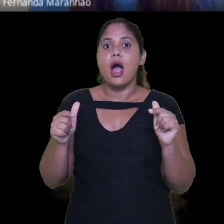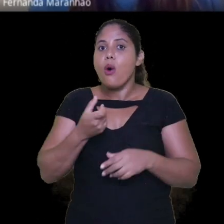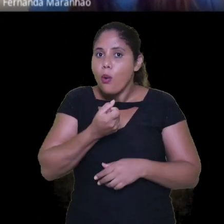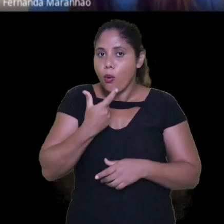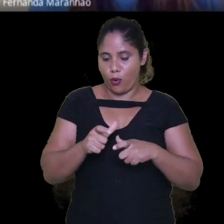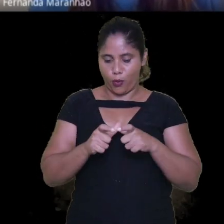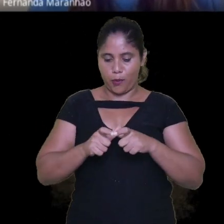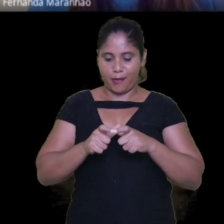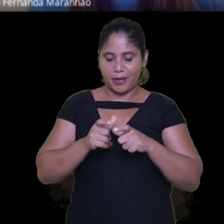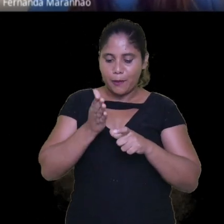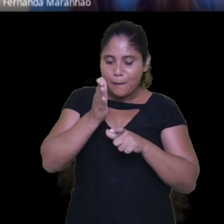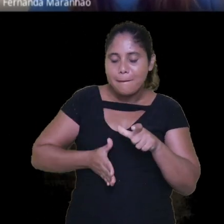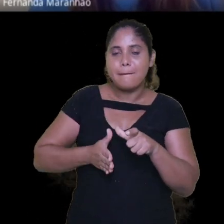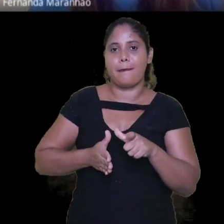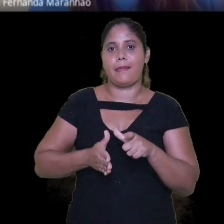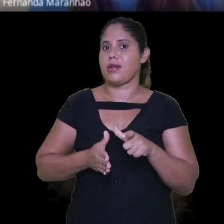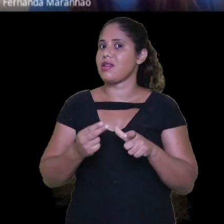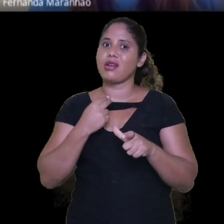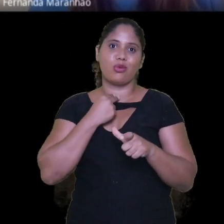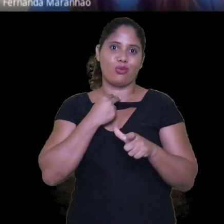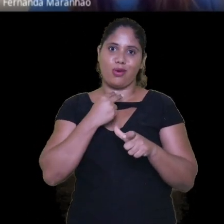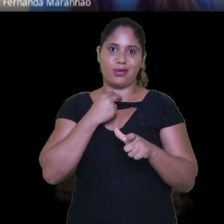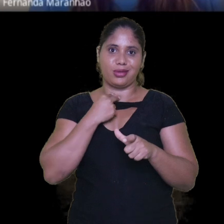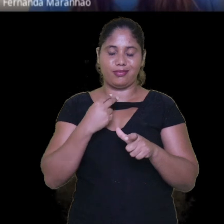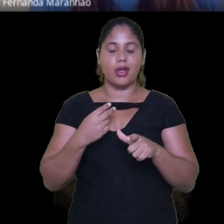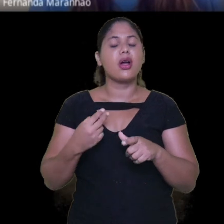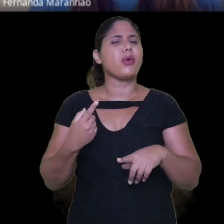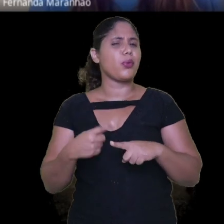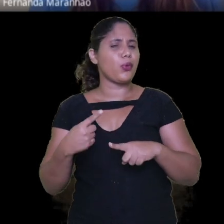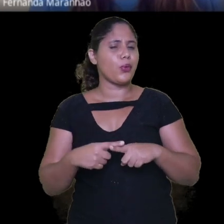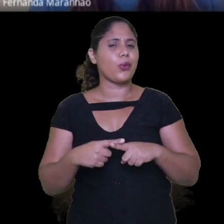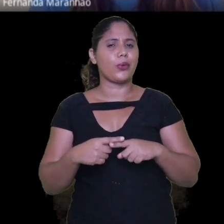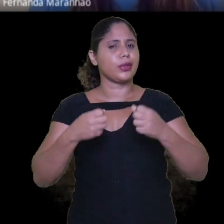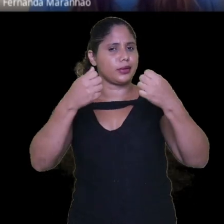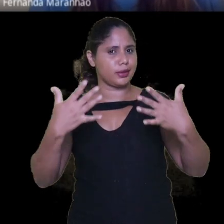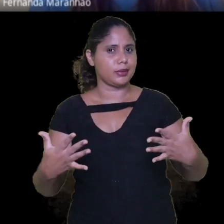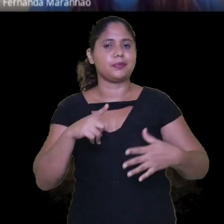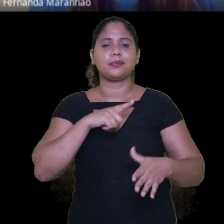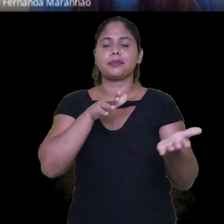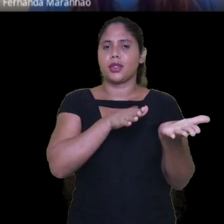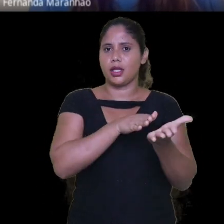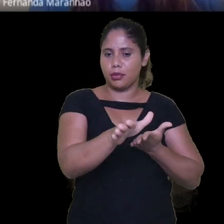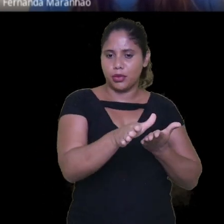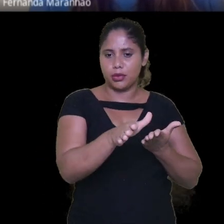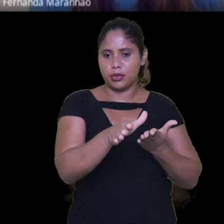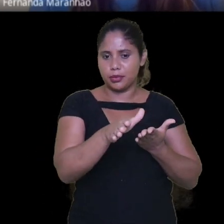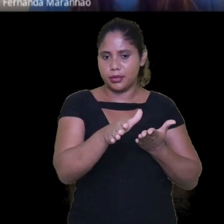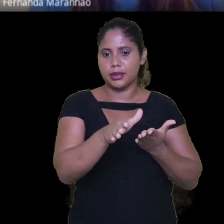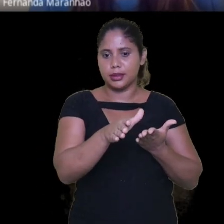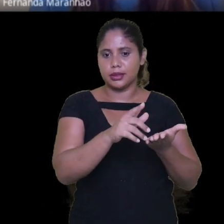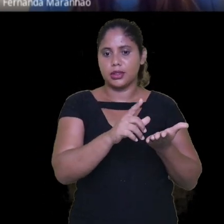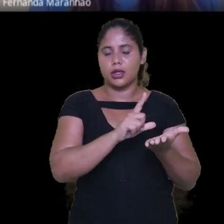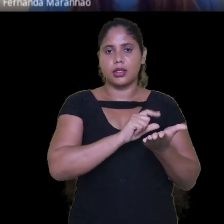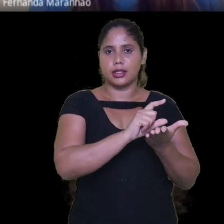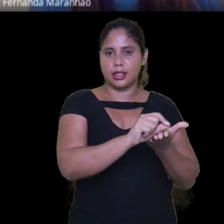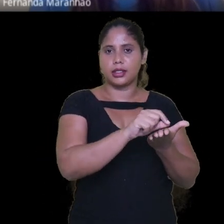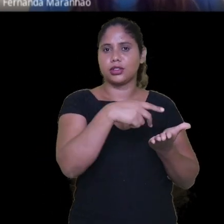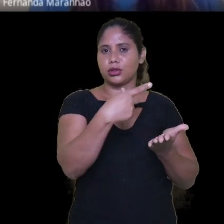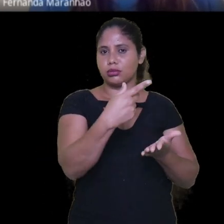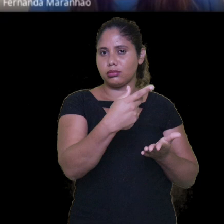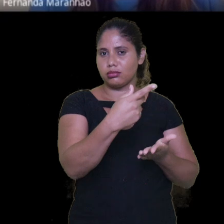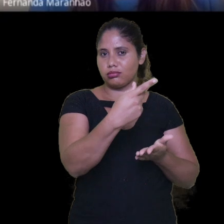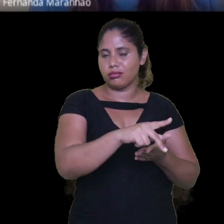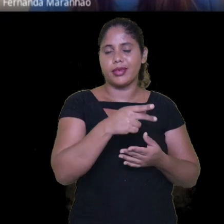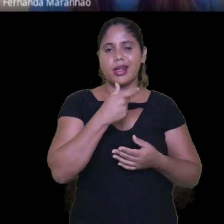sugestão é que realmente seja utilizado o comprimido de 100 miligramas à noite, é o que a Rede Brasileira de Estudos sobre Hipertensão na